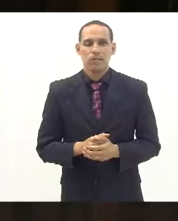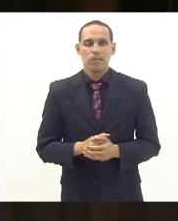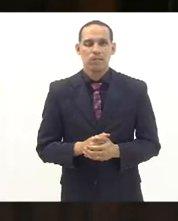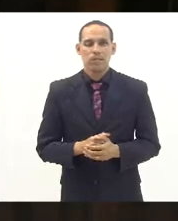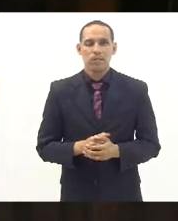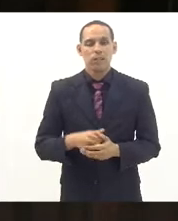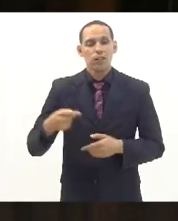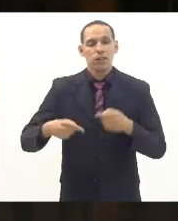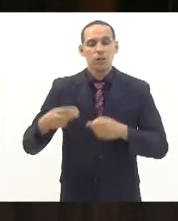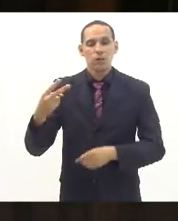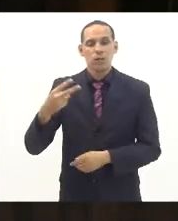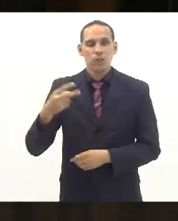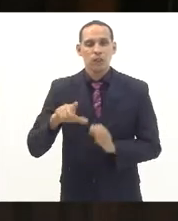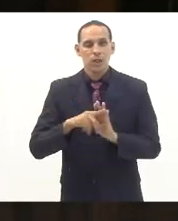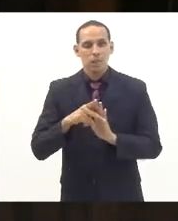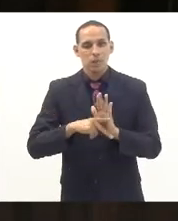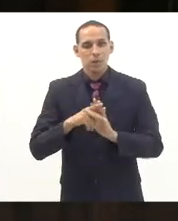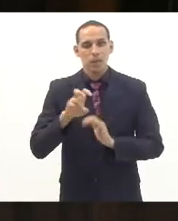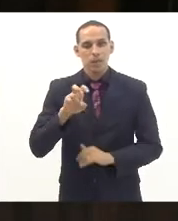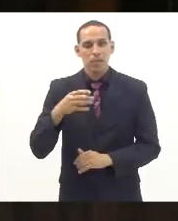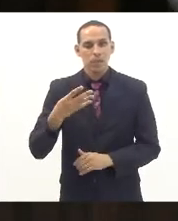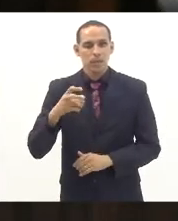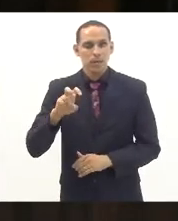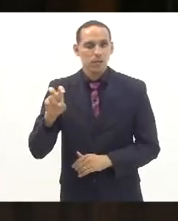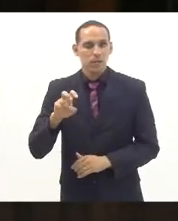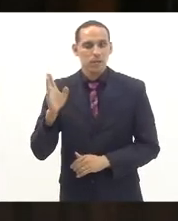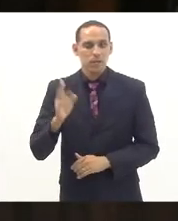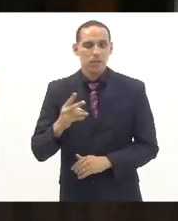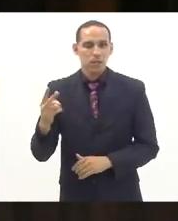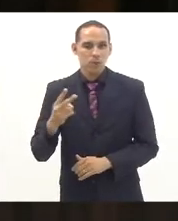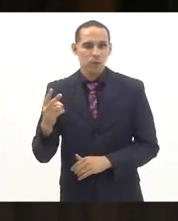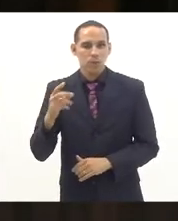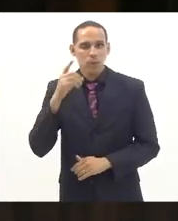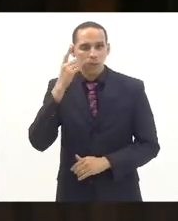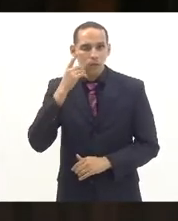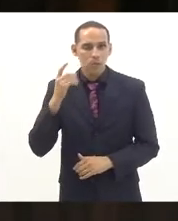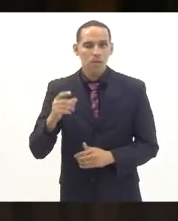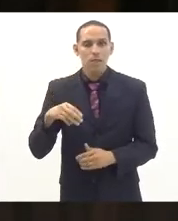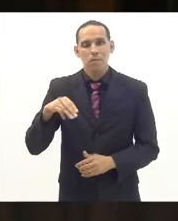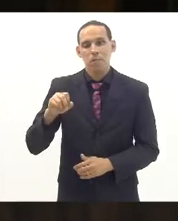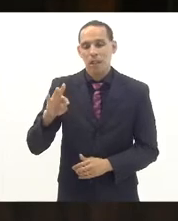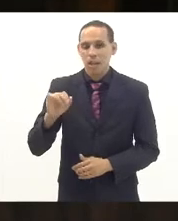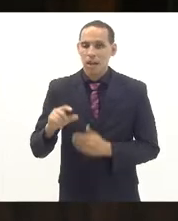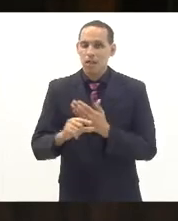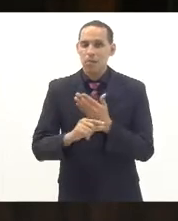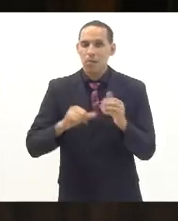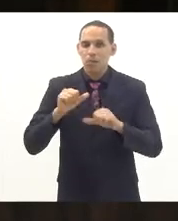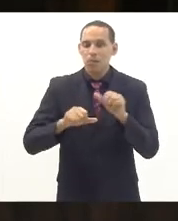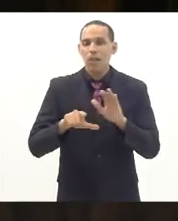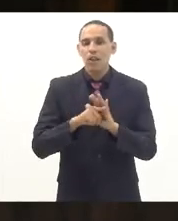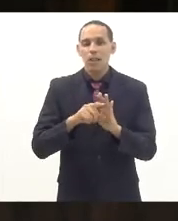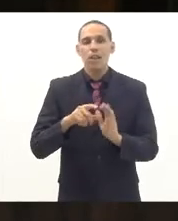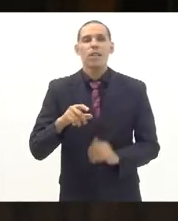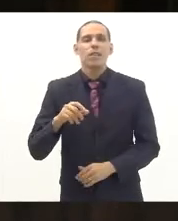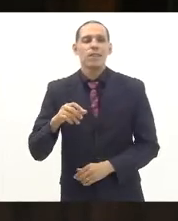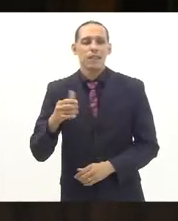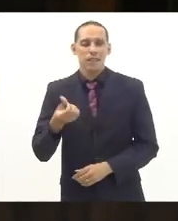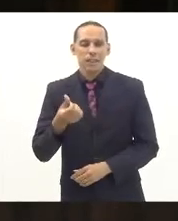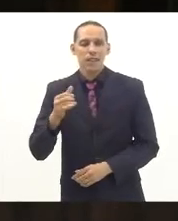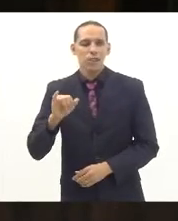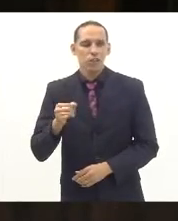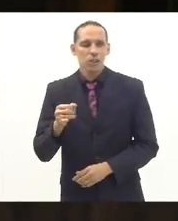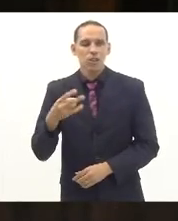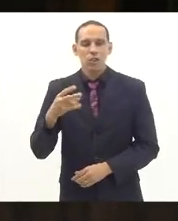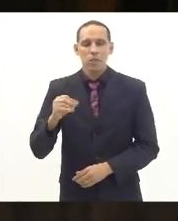e em segunda discussão projeto de lei 54 e 55 de 22 de autoria deputada Martha Rocha que altera lei 5.695 de Seis de Janeiro